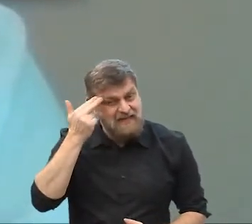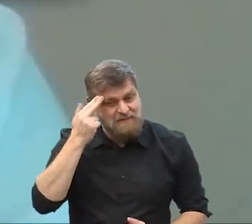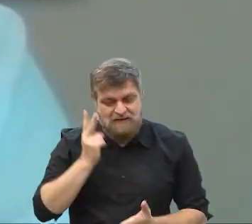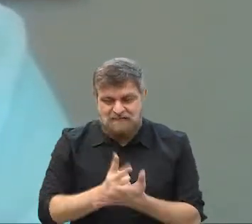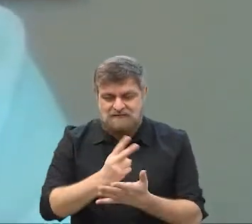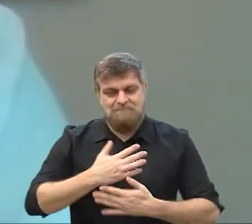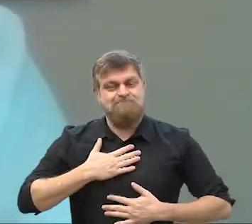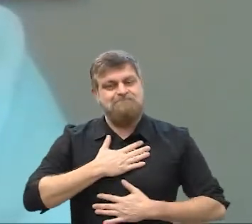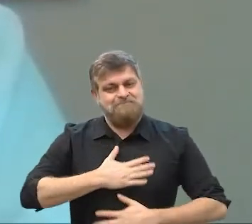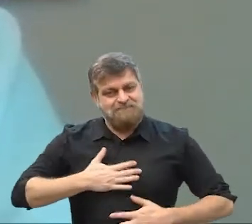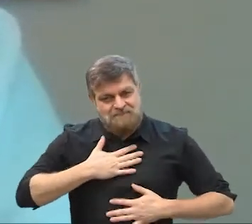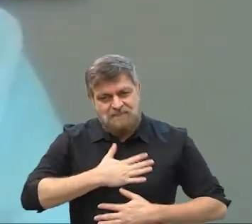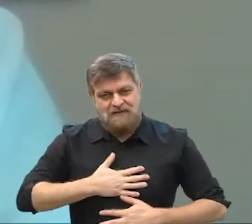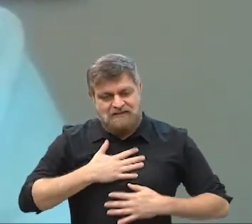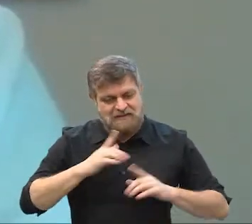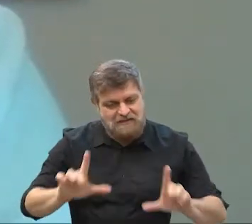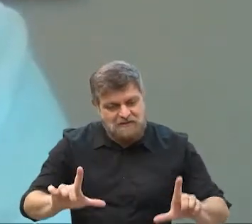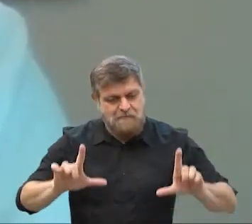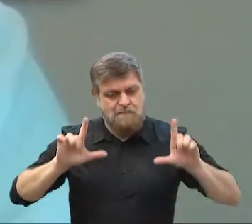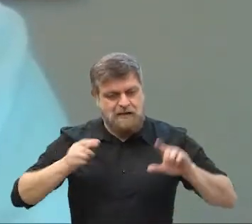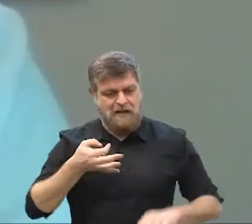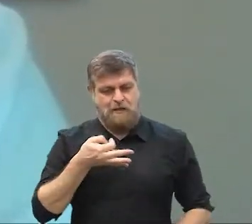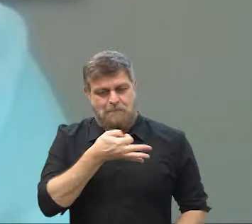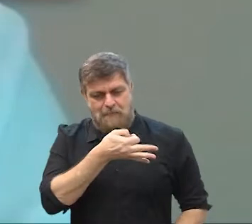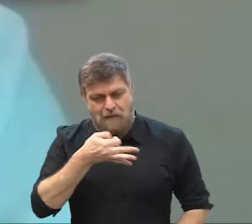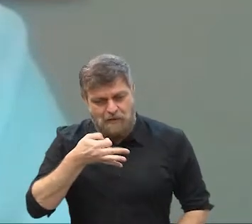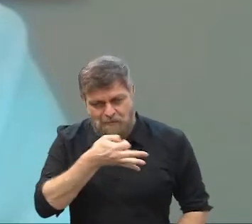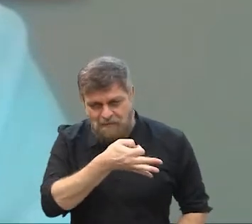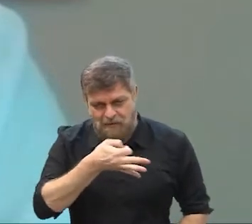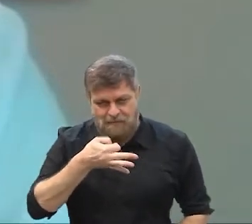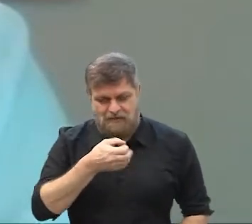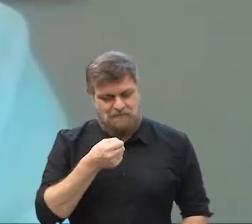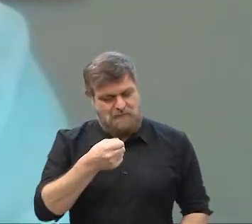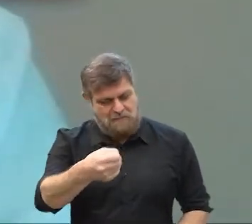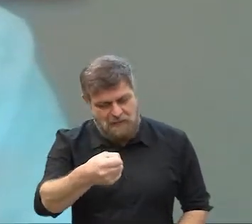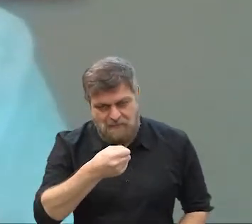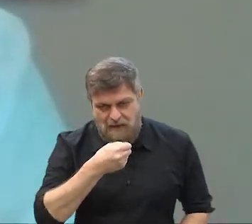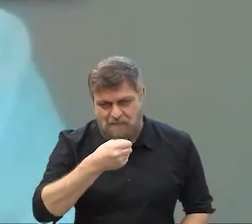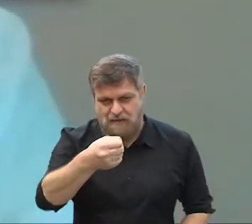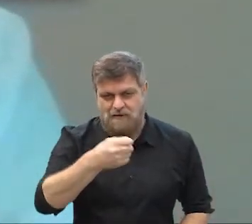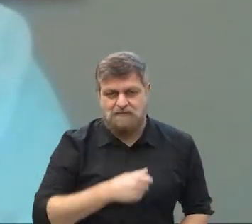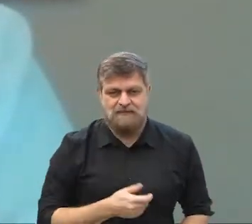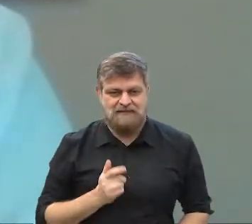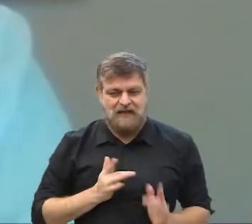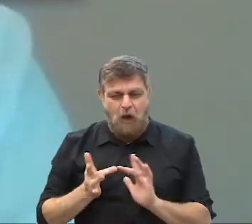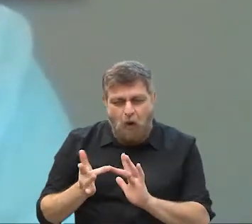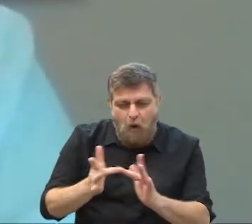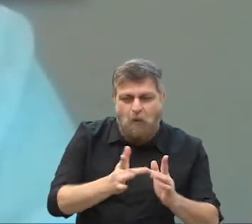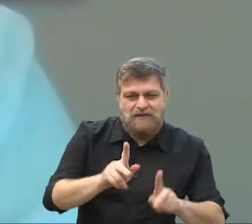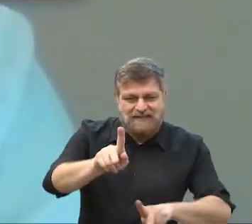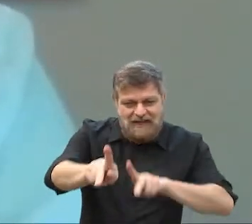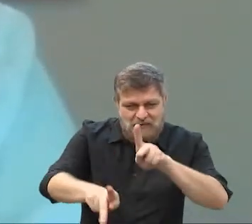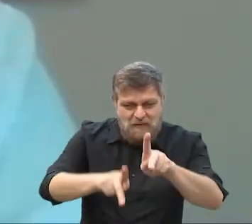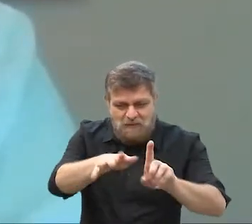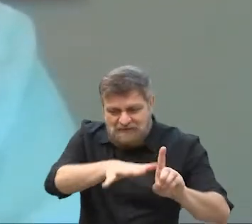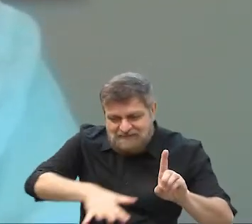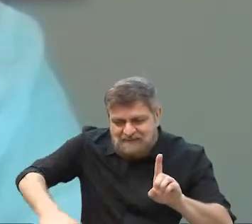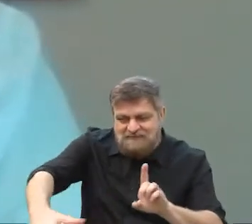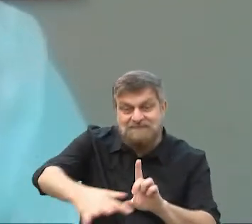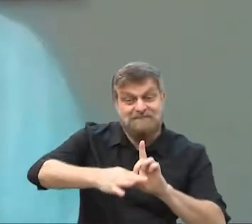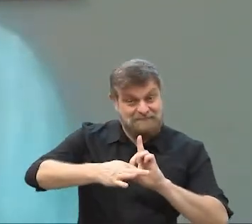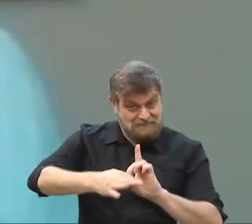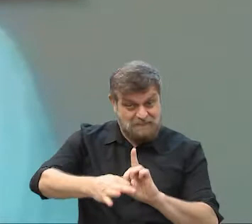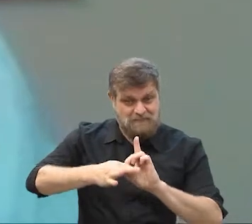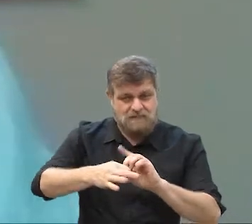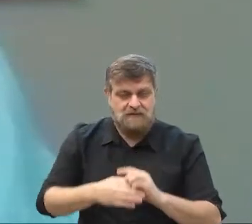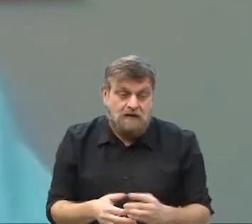é uma alegria poder participar desse programa que tem esse contato com toda a população. Essa é